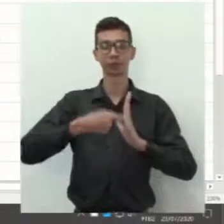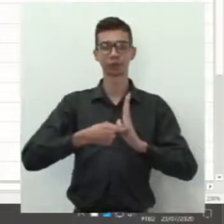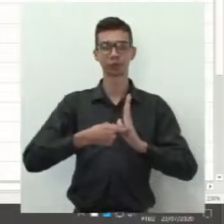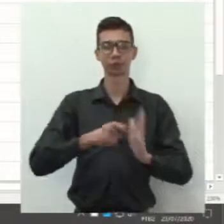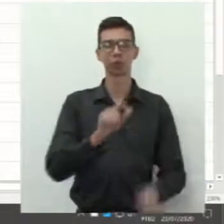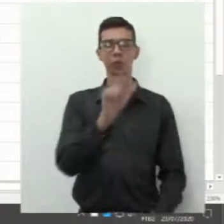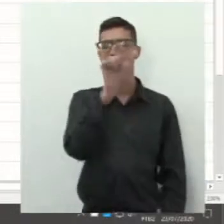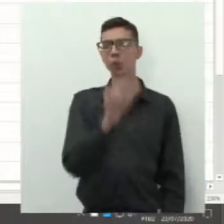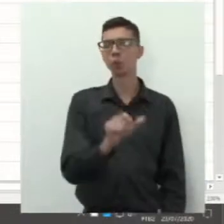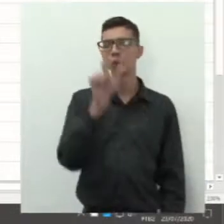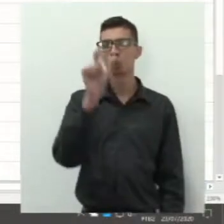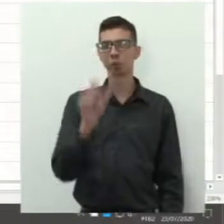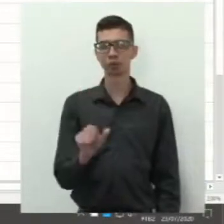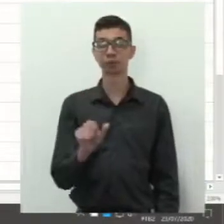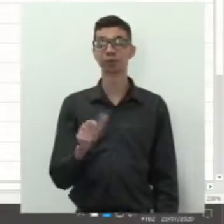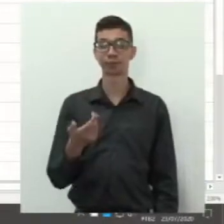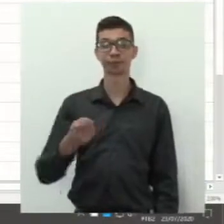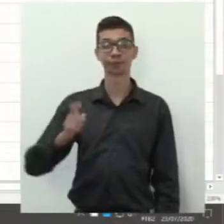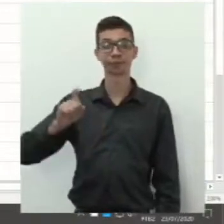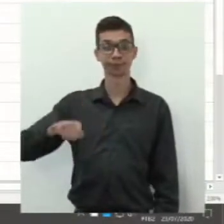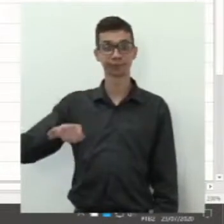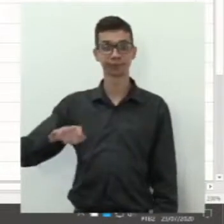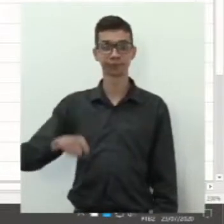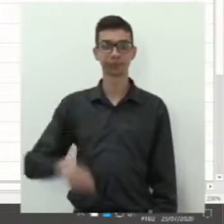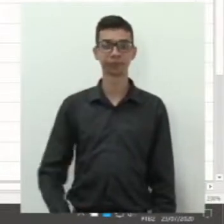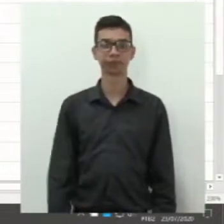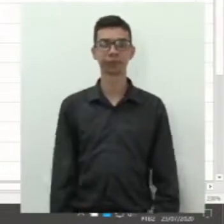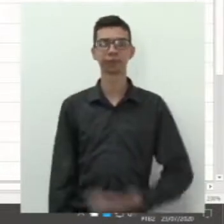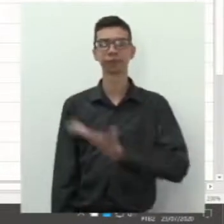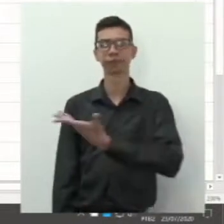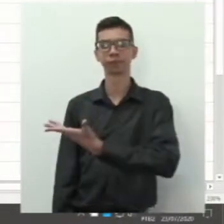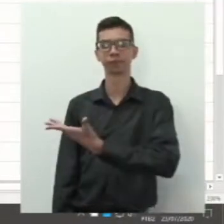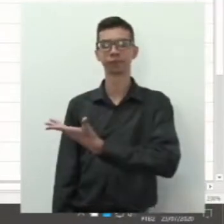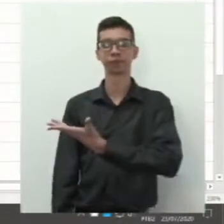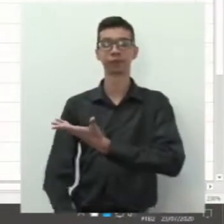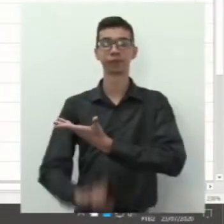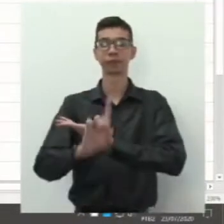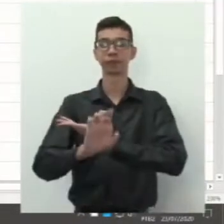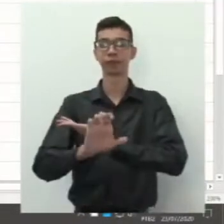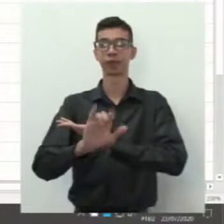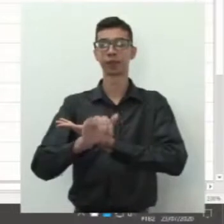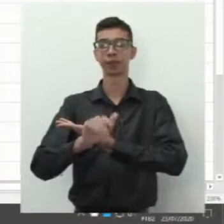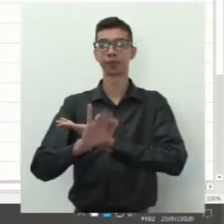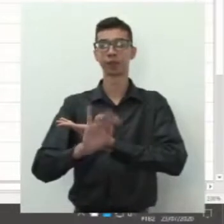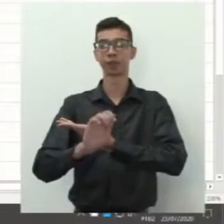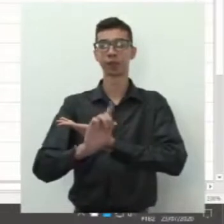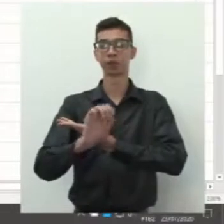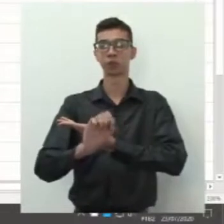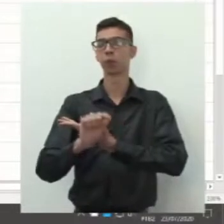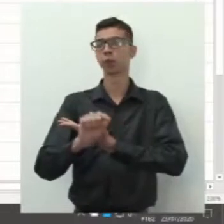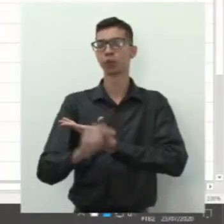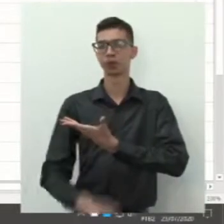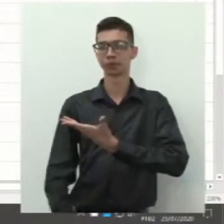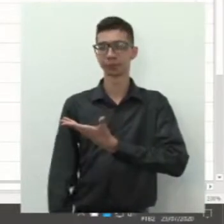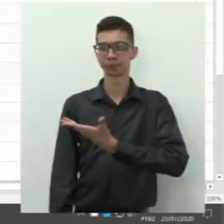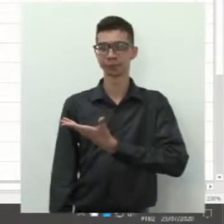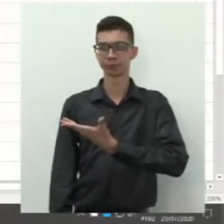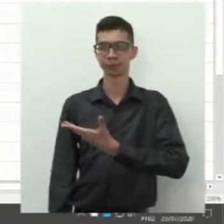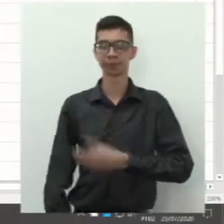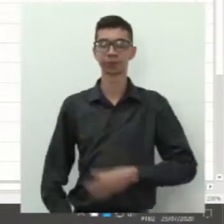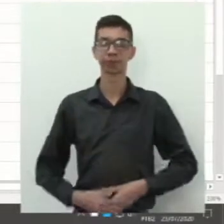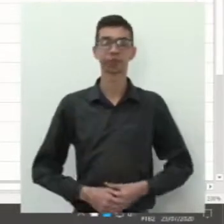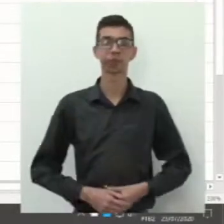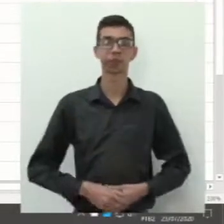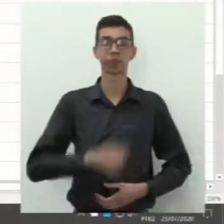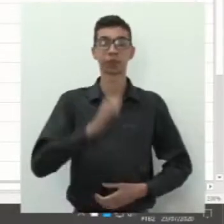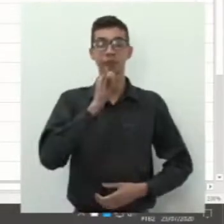nela. Eu posso selecionar aqui, ó, delimitado. O que eu vou indicar para ele? Eu quero que você separe a partir de